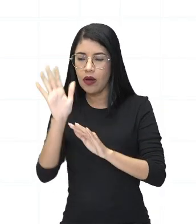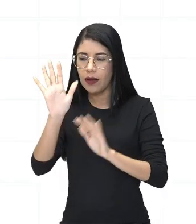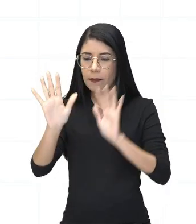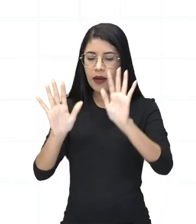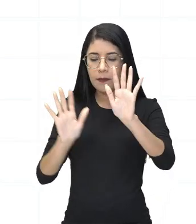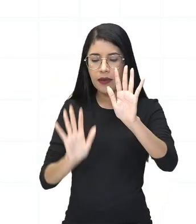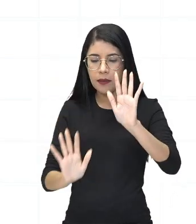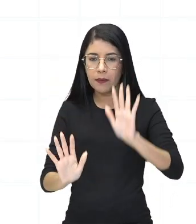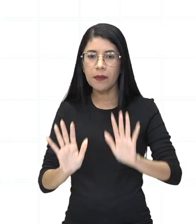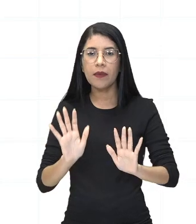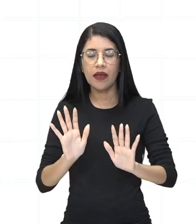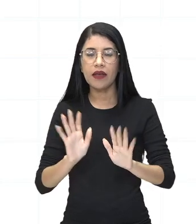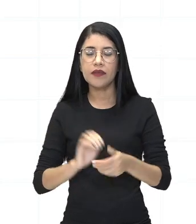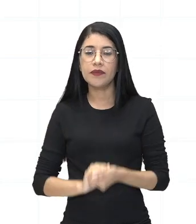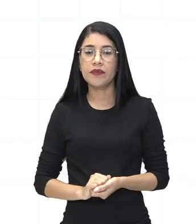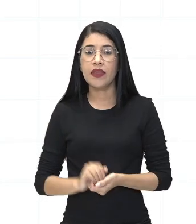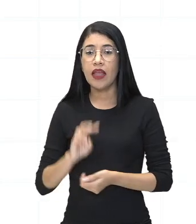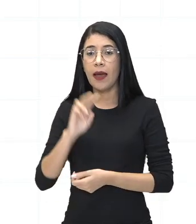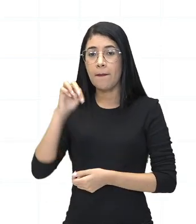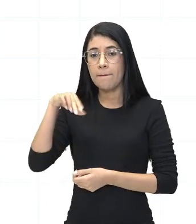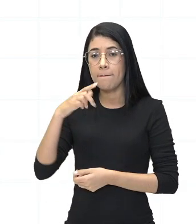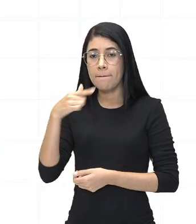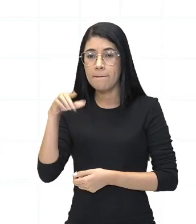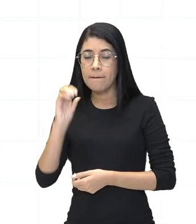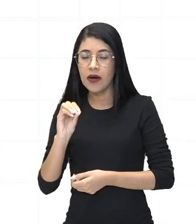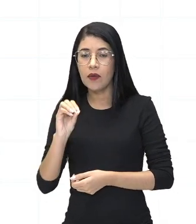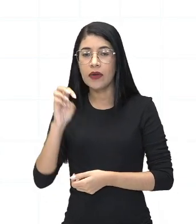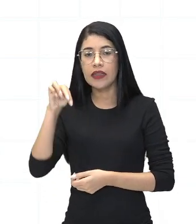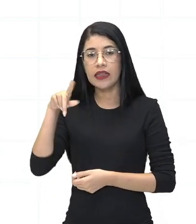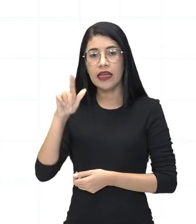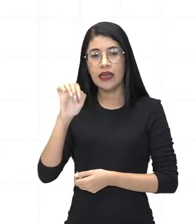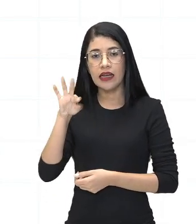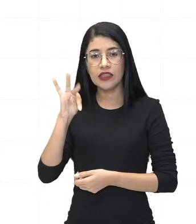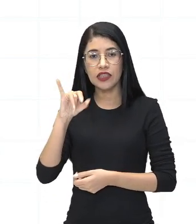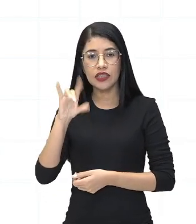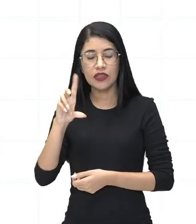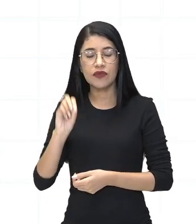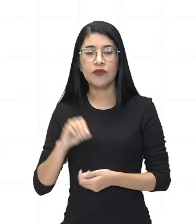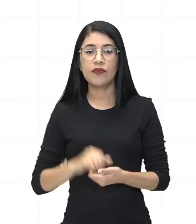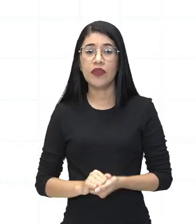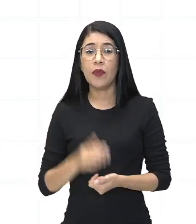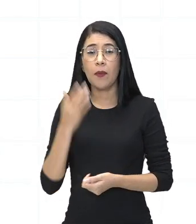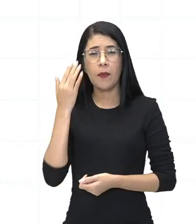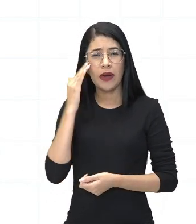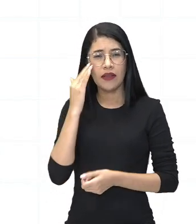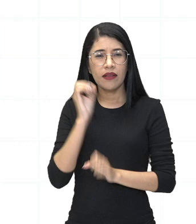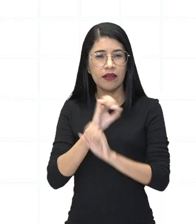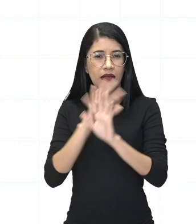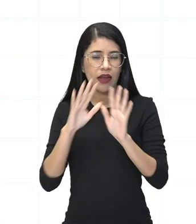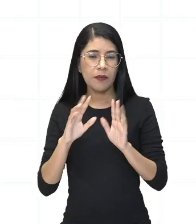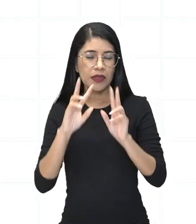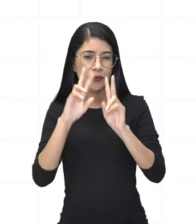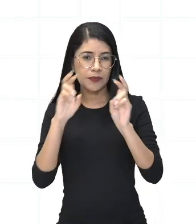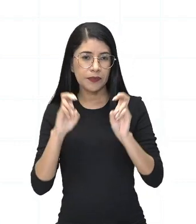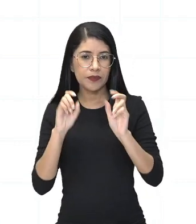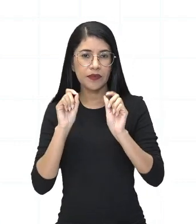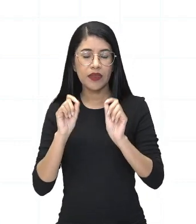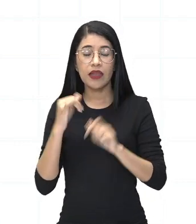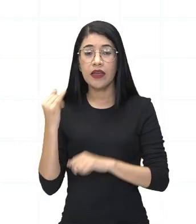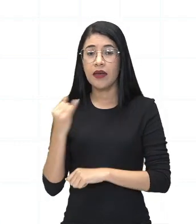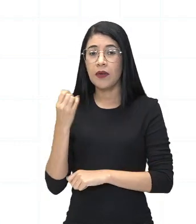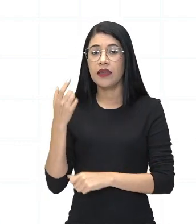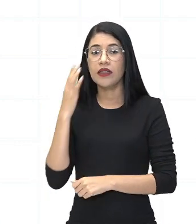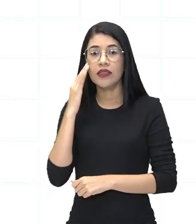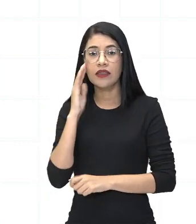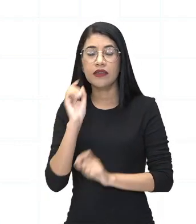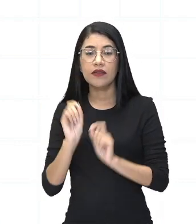a mão dele chamada de mão em negativo. Para facilitar a sua compreensão a respeito do assunto, é importante